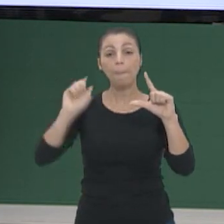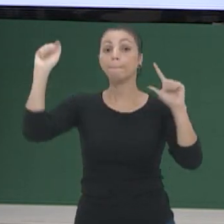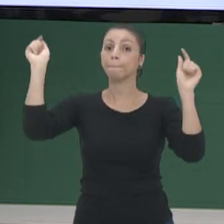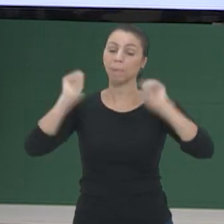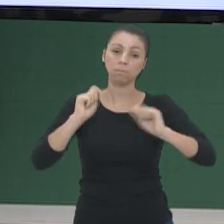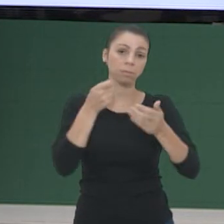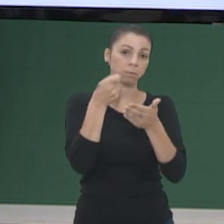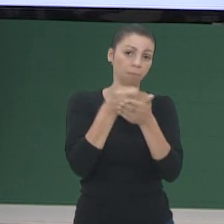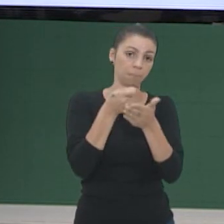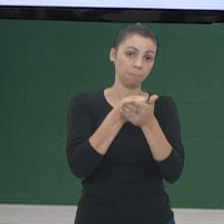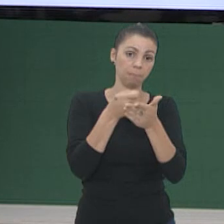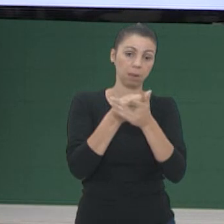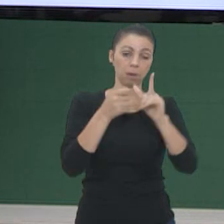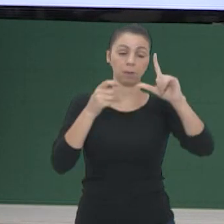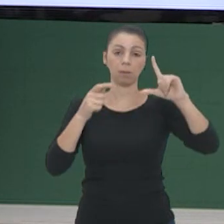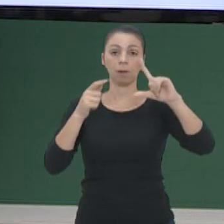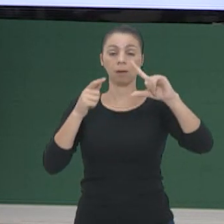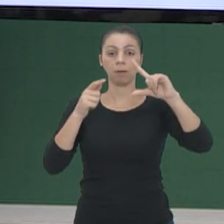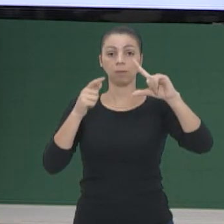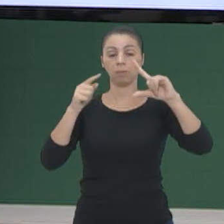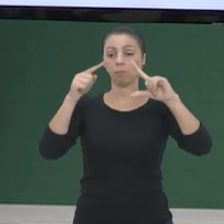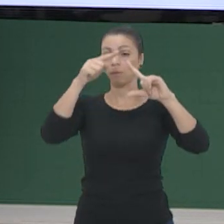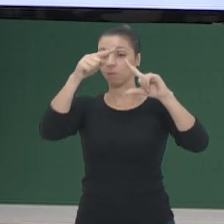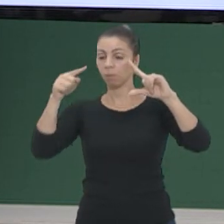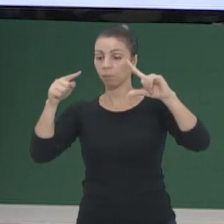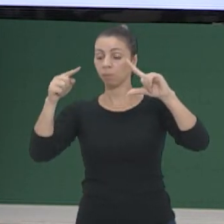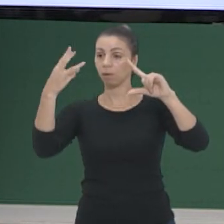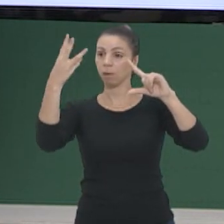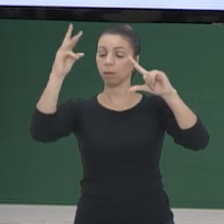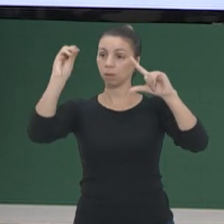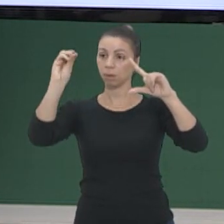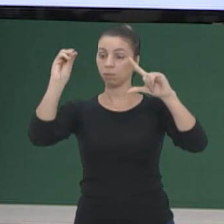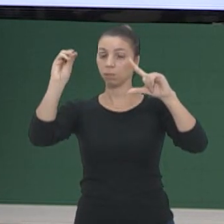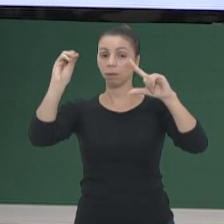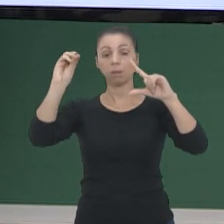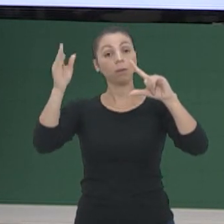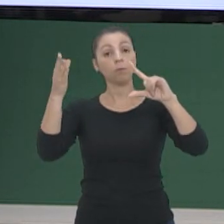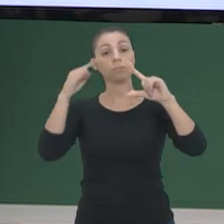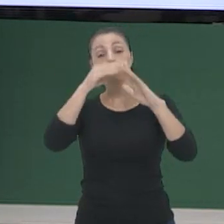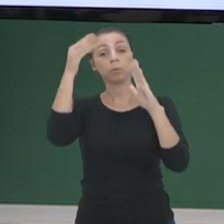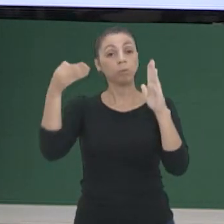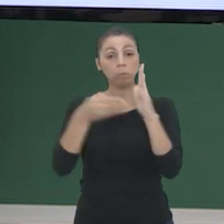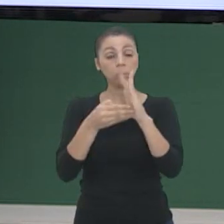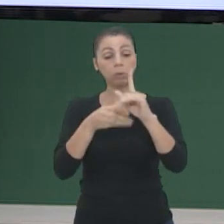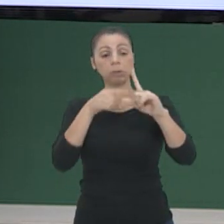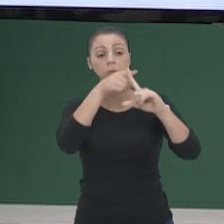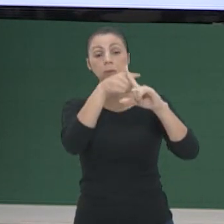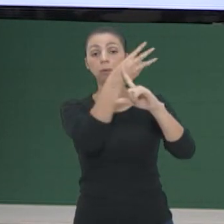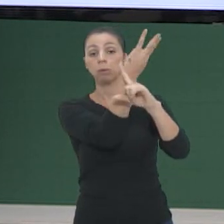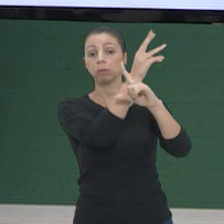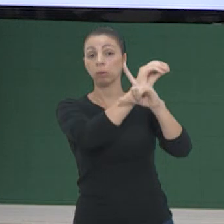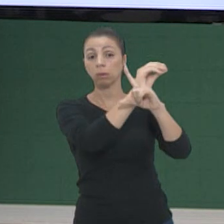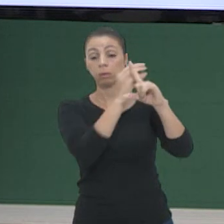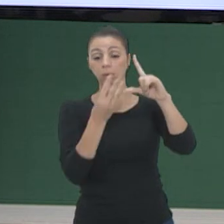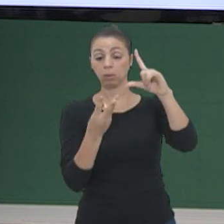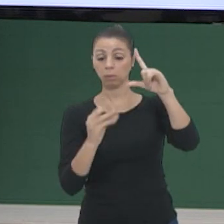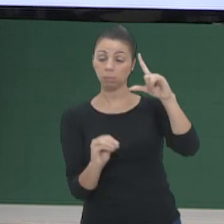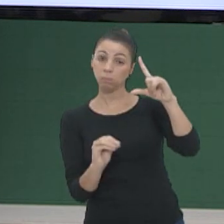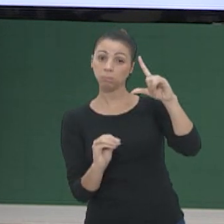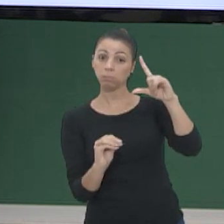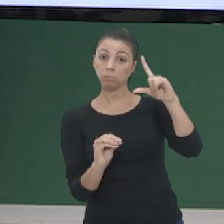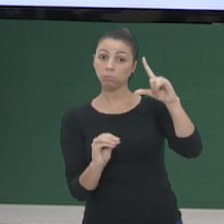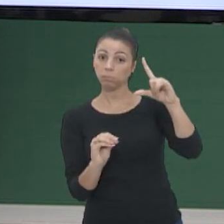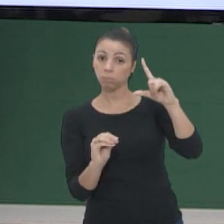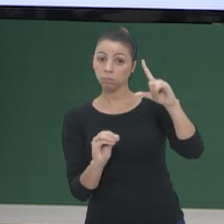meus lados do triângulo é igual a 30. Então, todos os outros lados têm que medir 30. Para que todos os